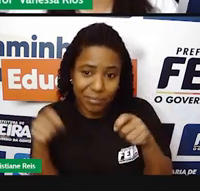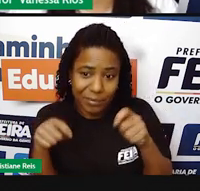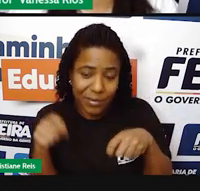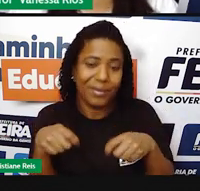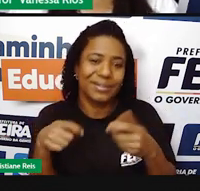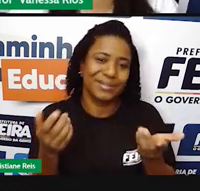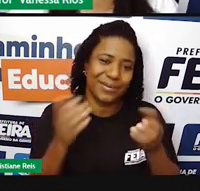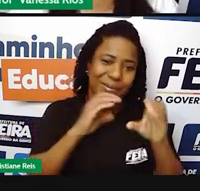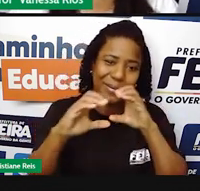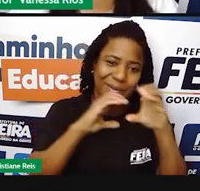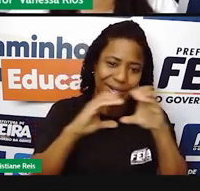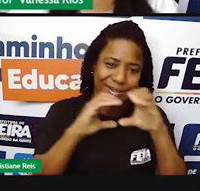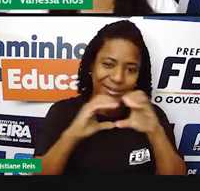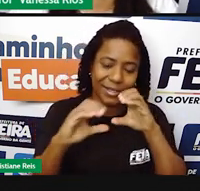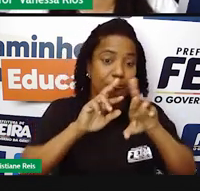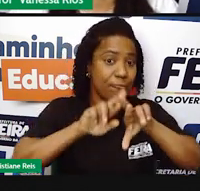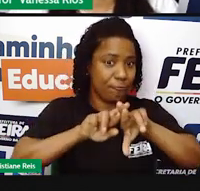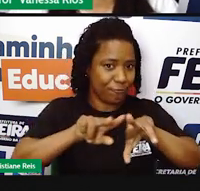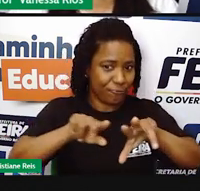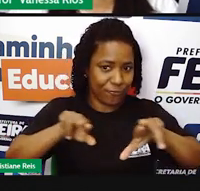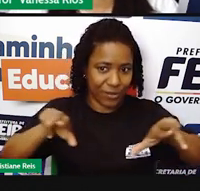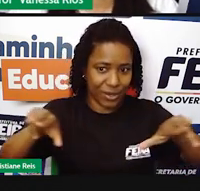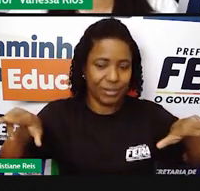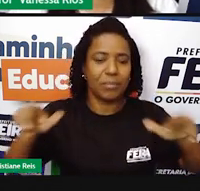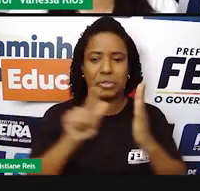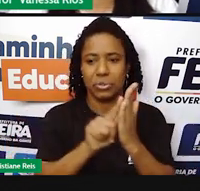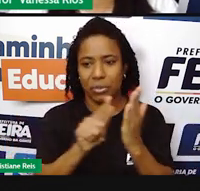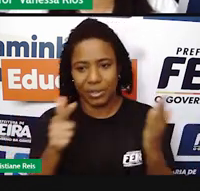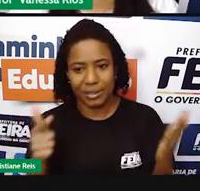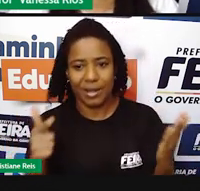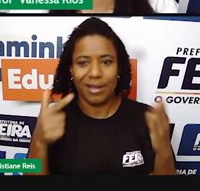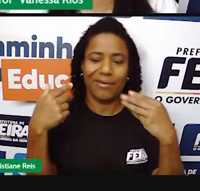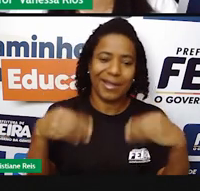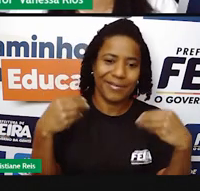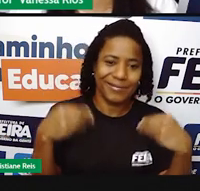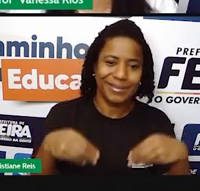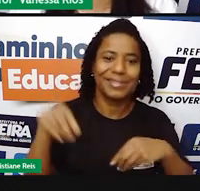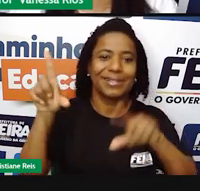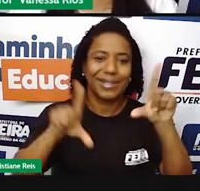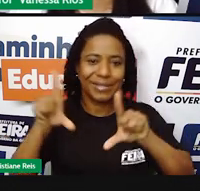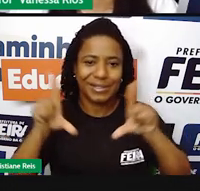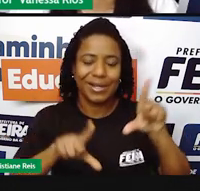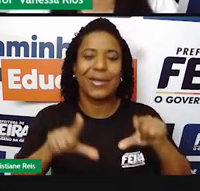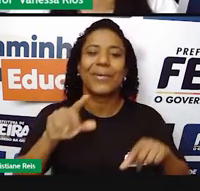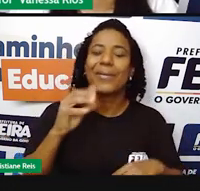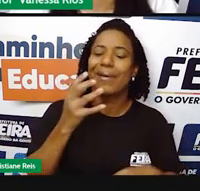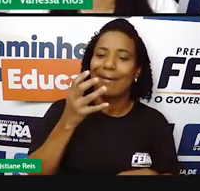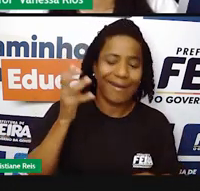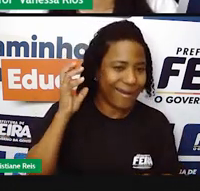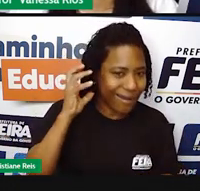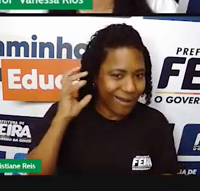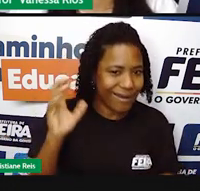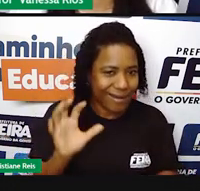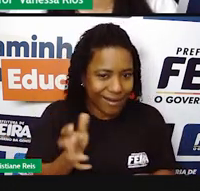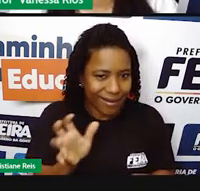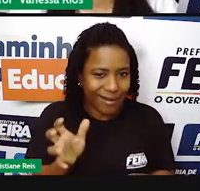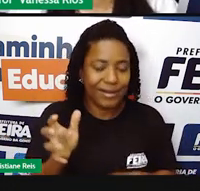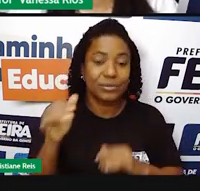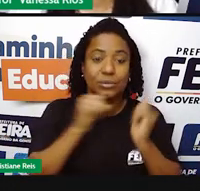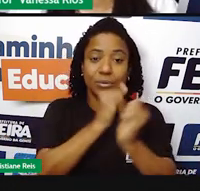aparecer em diversos meios de comunicação, tanto em jornais, revistas, televisão, rádio,